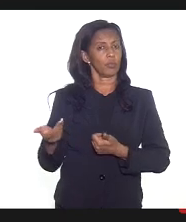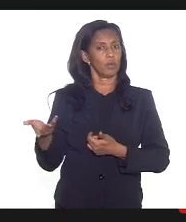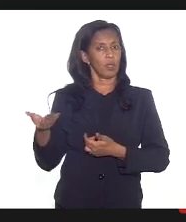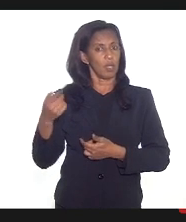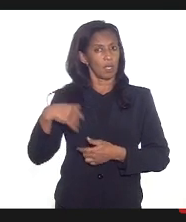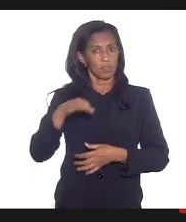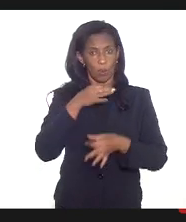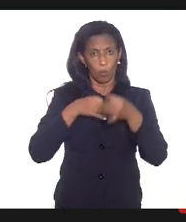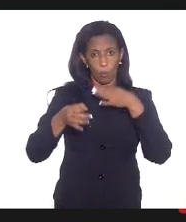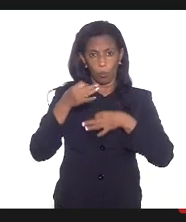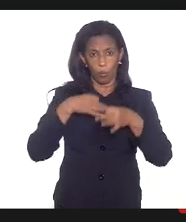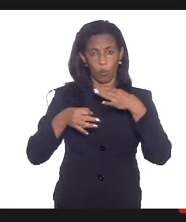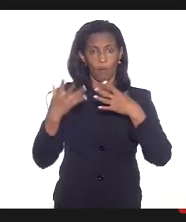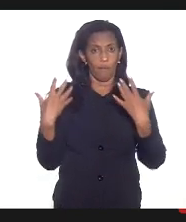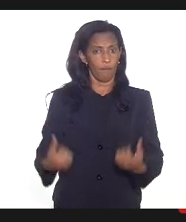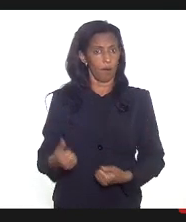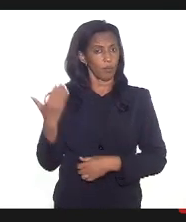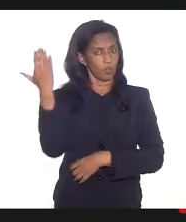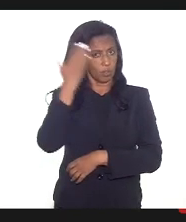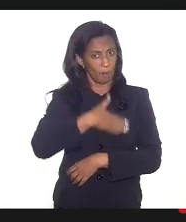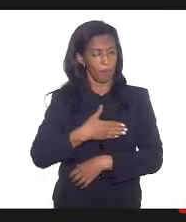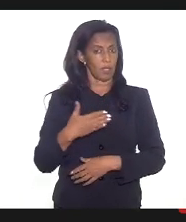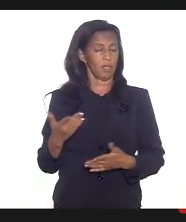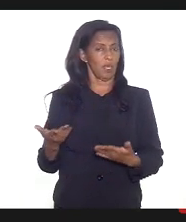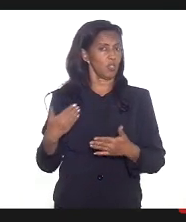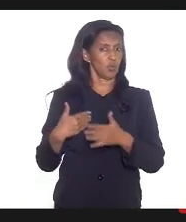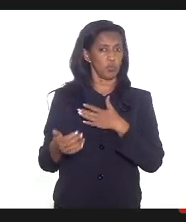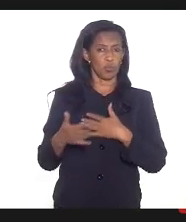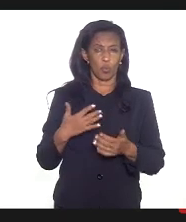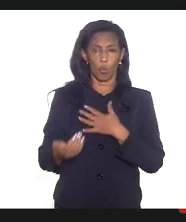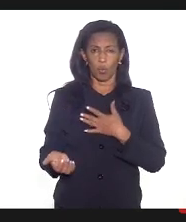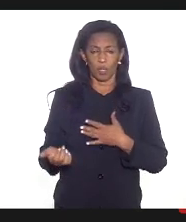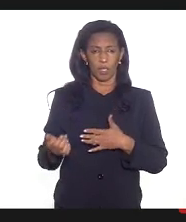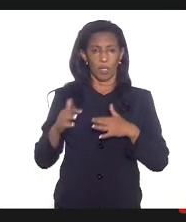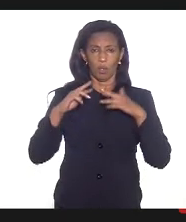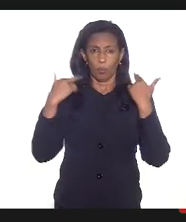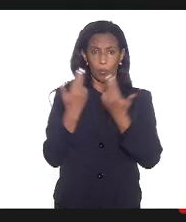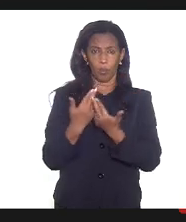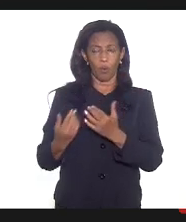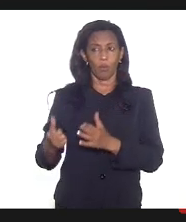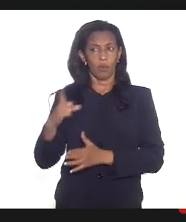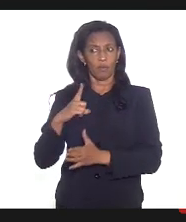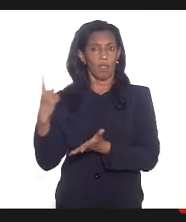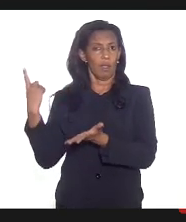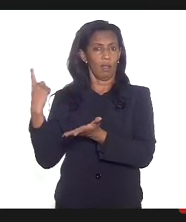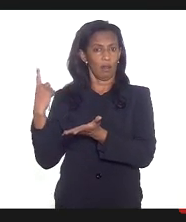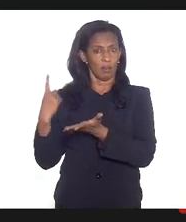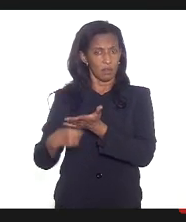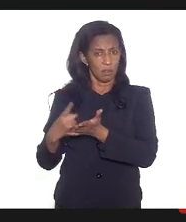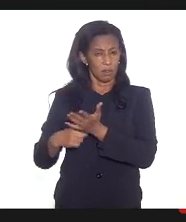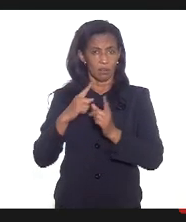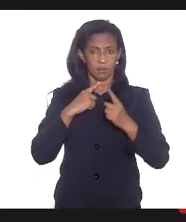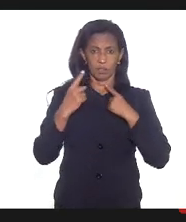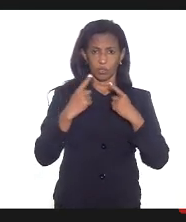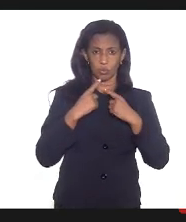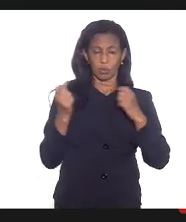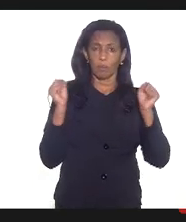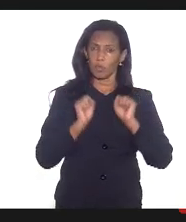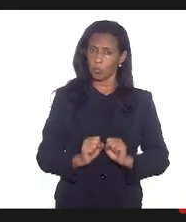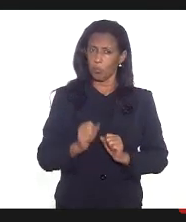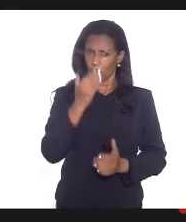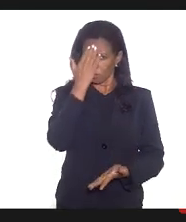questão é necessário vamos estar presentes em qual quaisquer transtornos que venham até essa discussão o que a gente